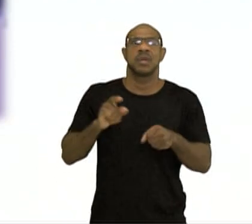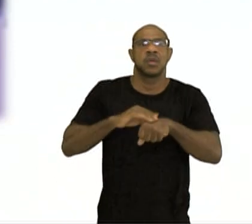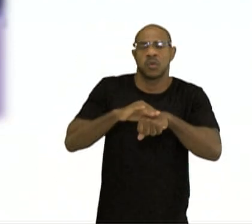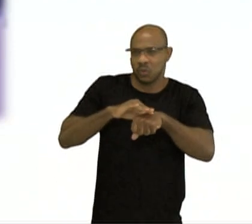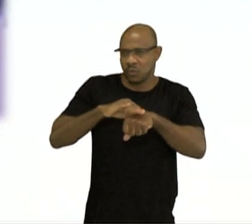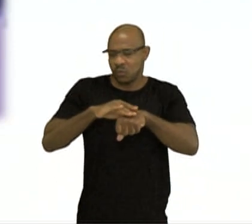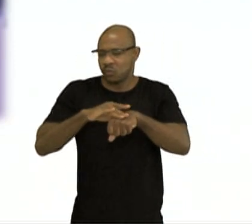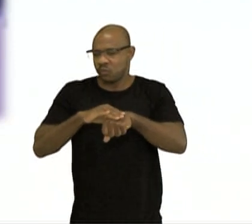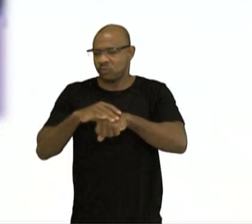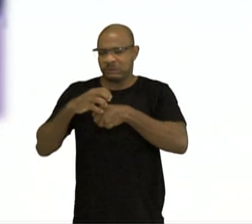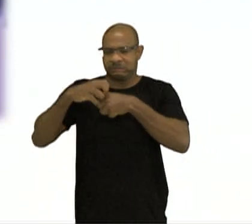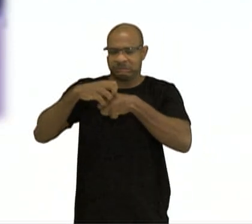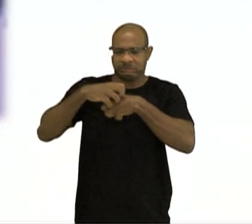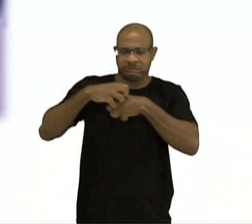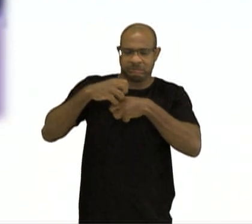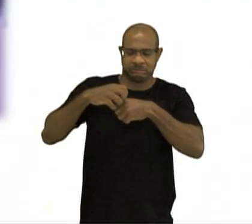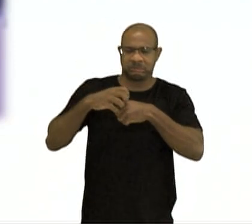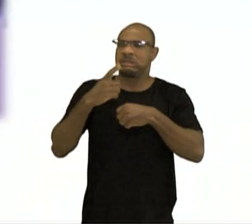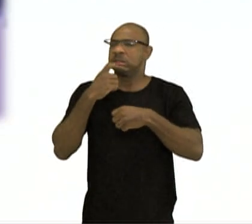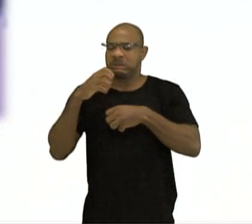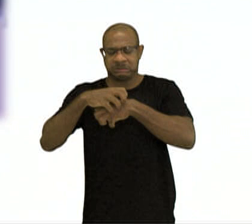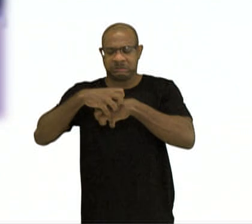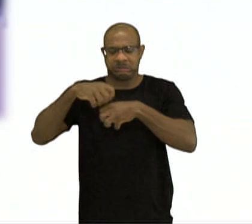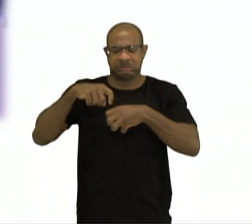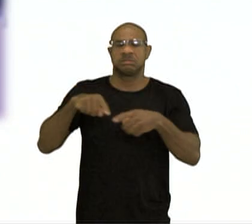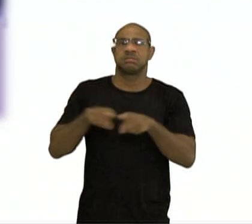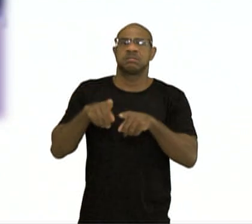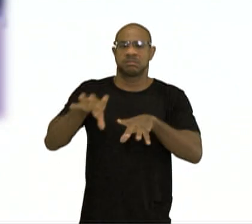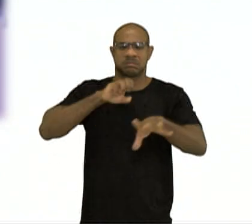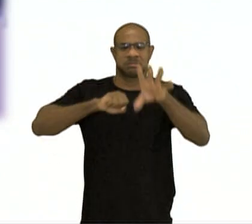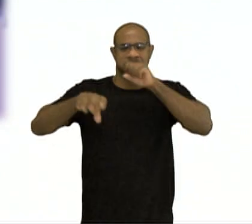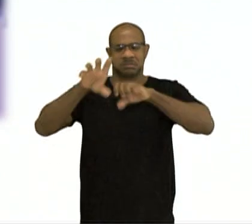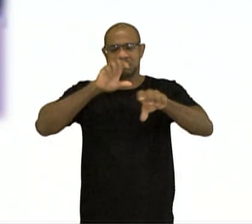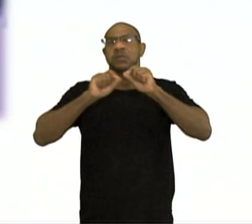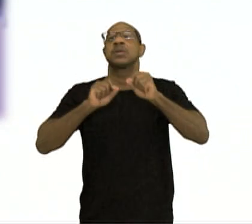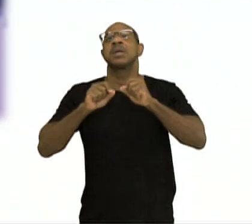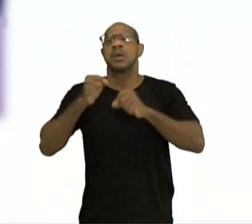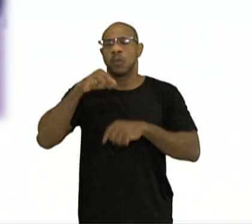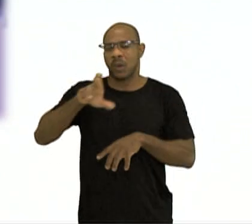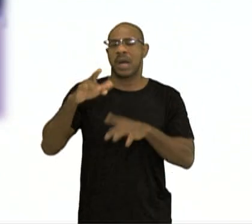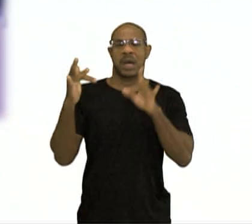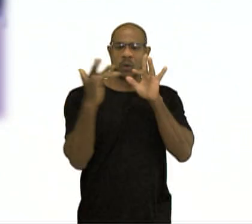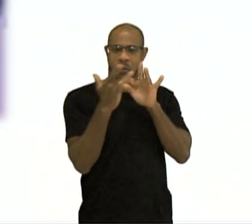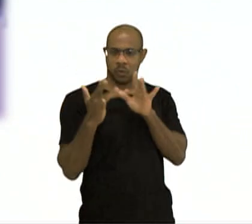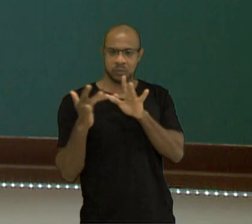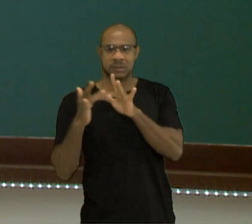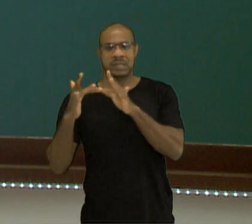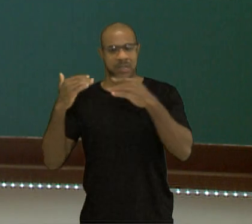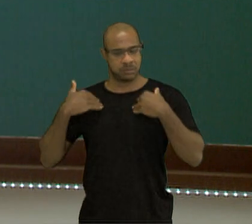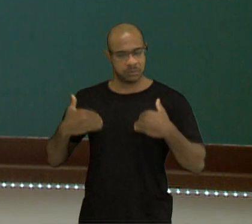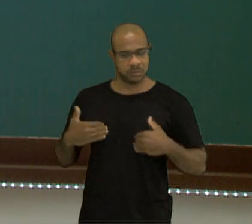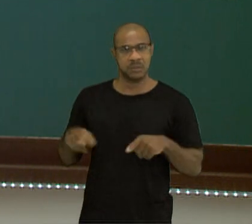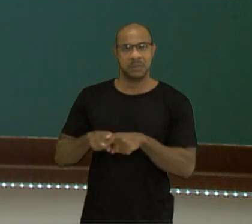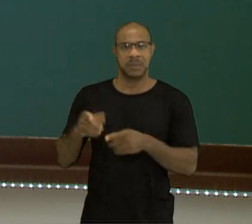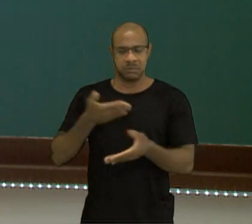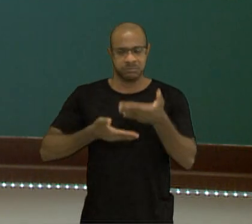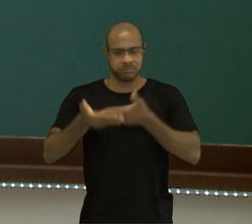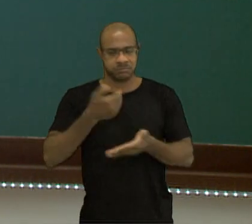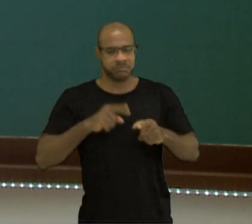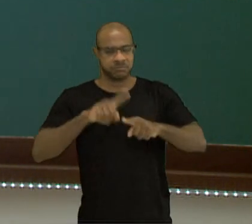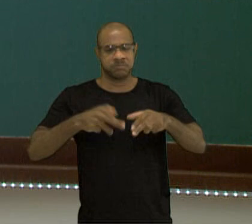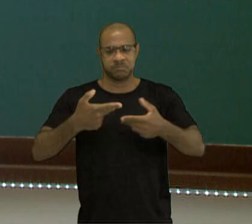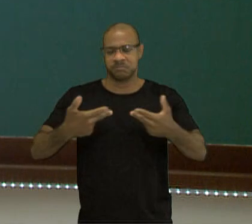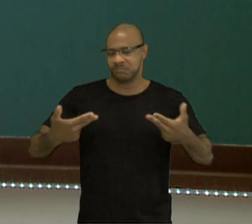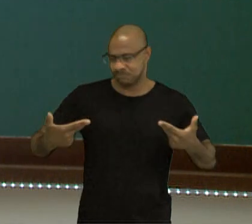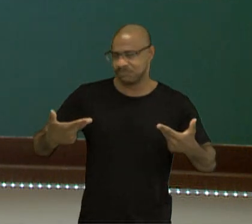virais que transmitem tanto pelo ar quanto por contato físico ou ainda compartilhamento de